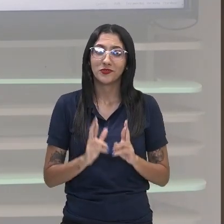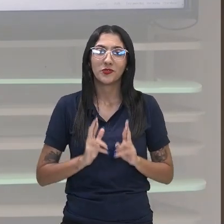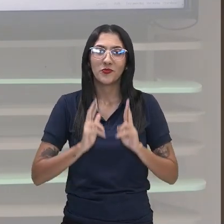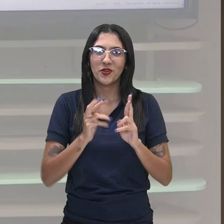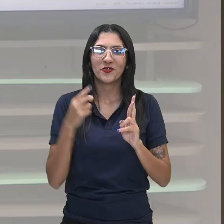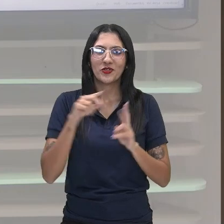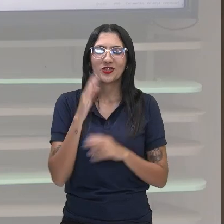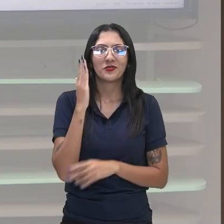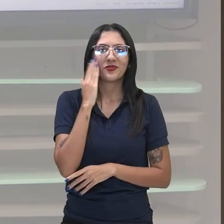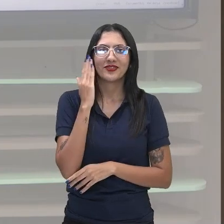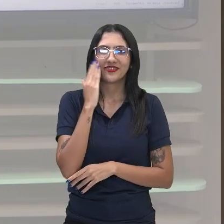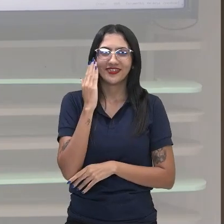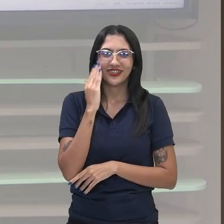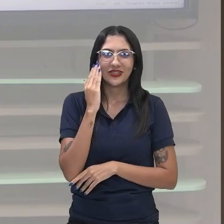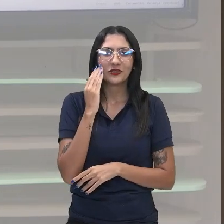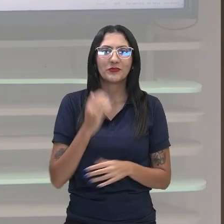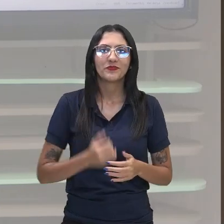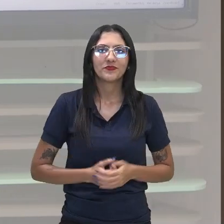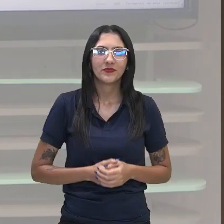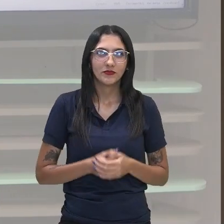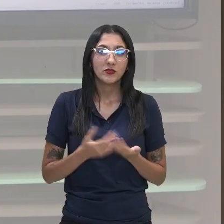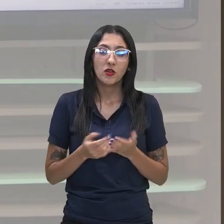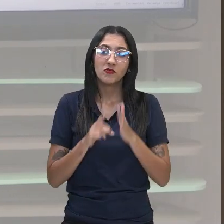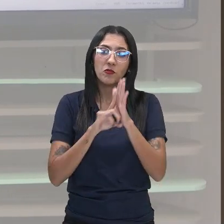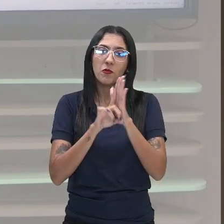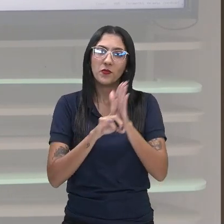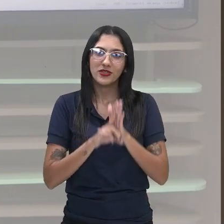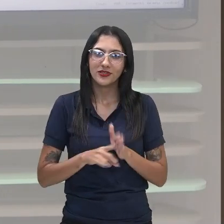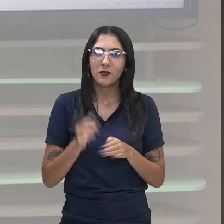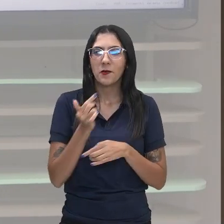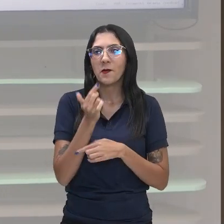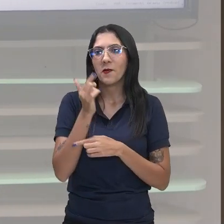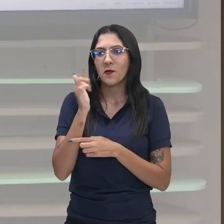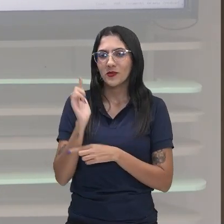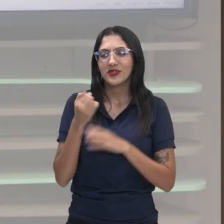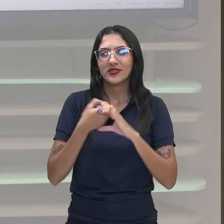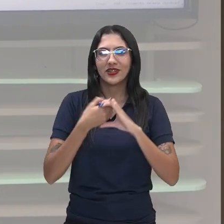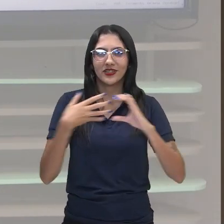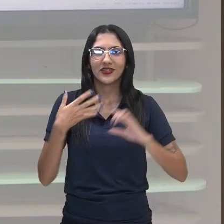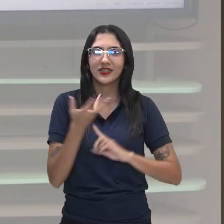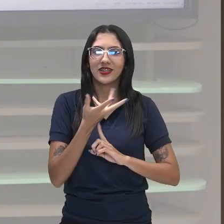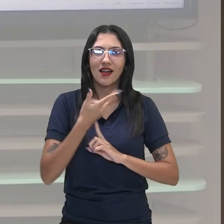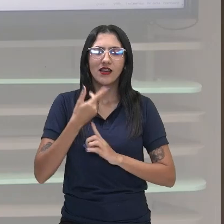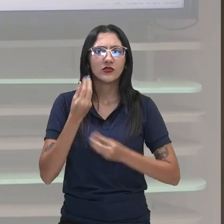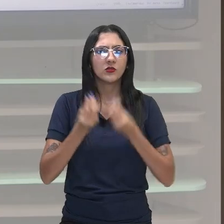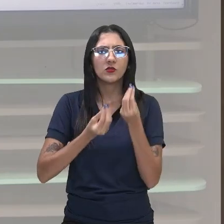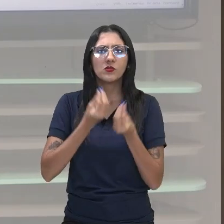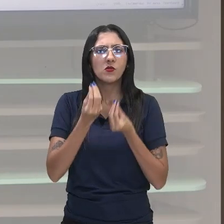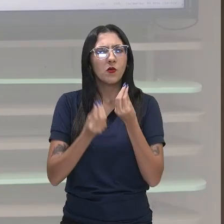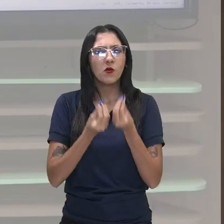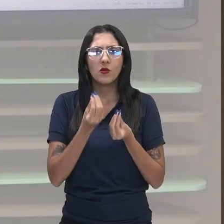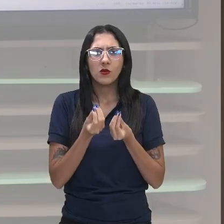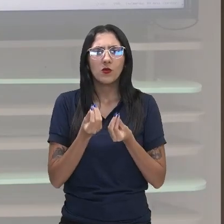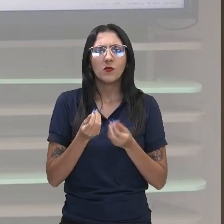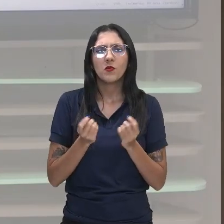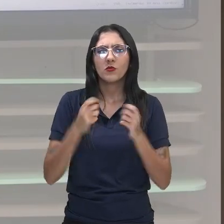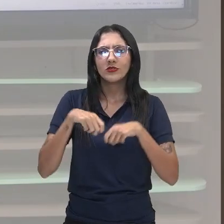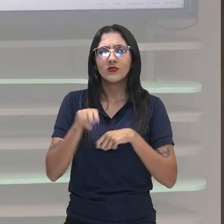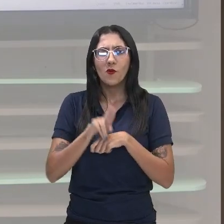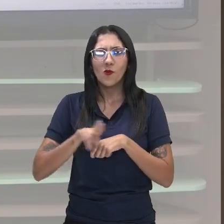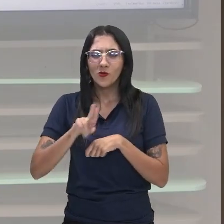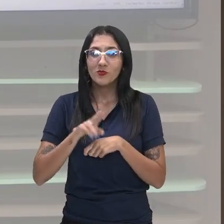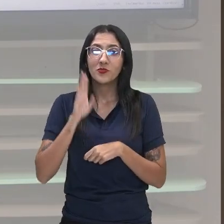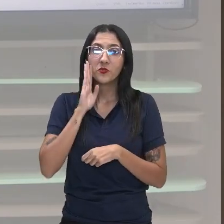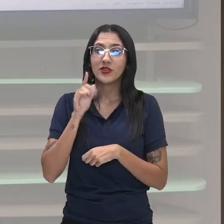um pouquinho e vamos pesquisar mais obras de arte e ver como elas estão inseridas, principalmente nesse período